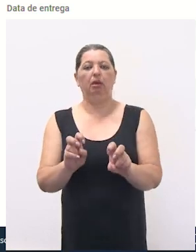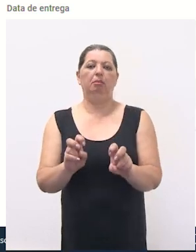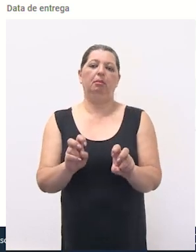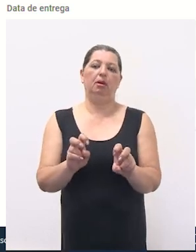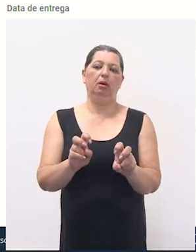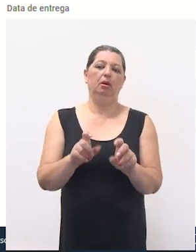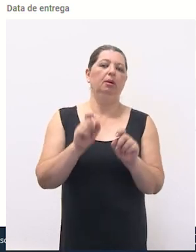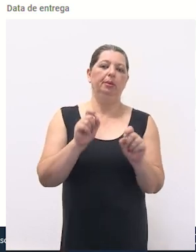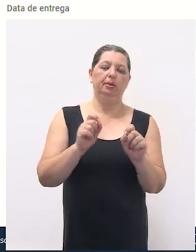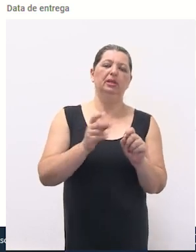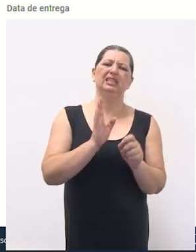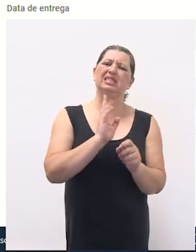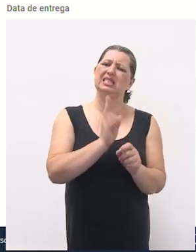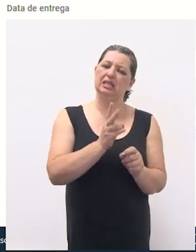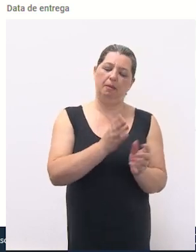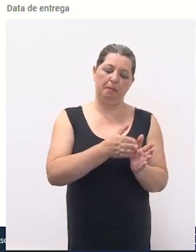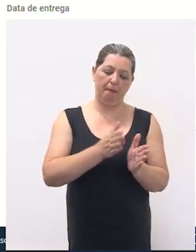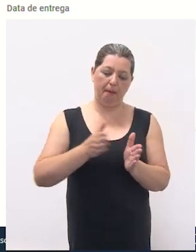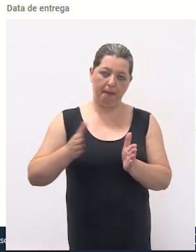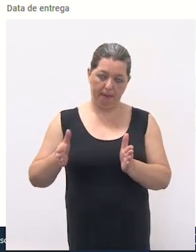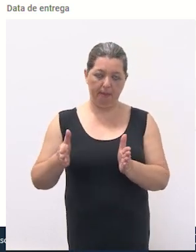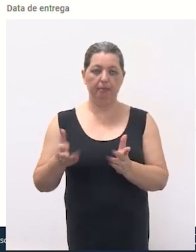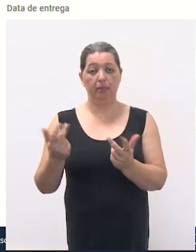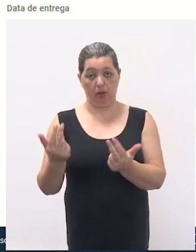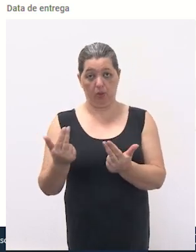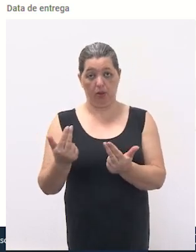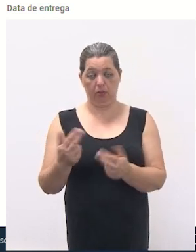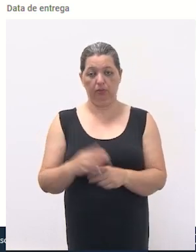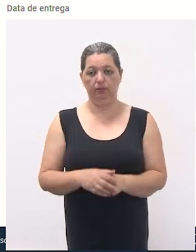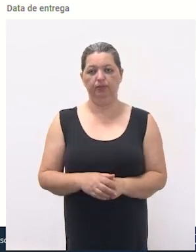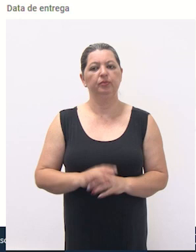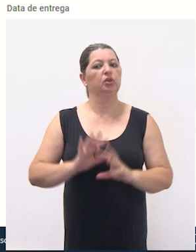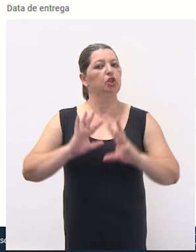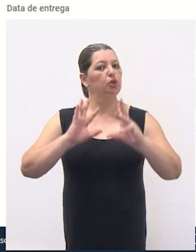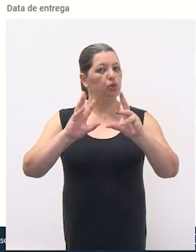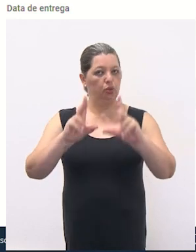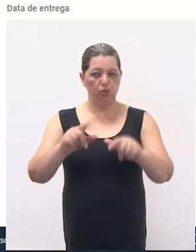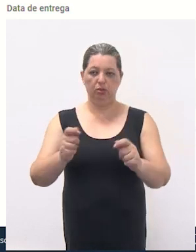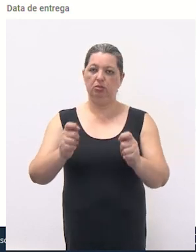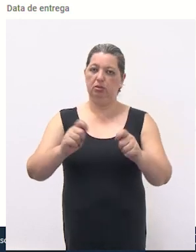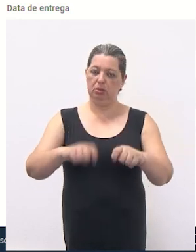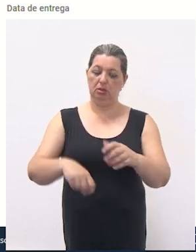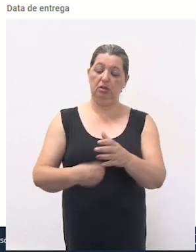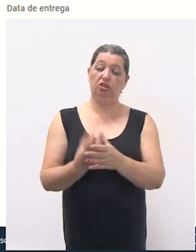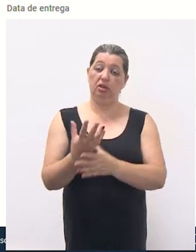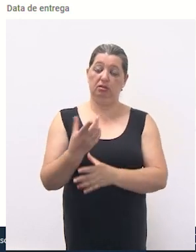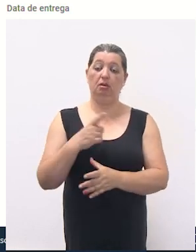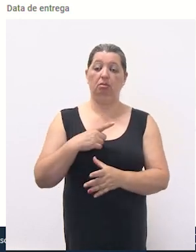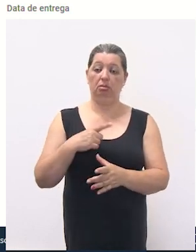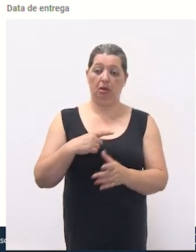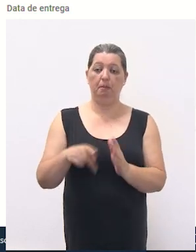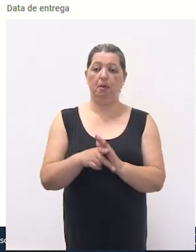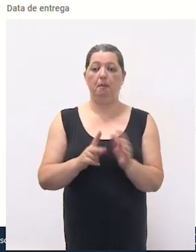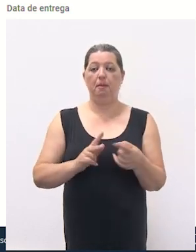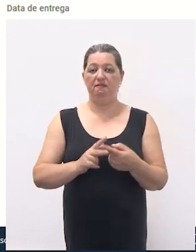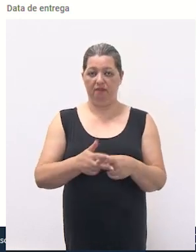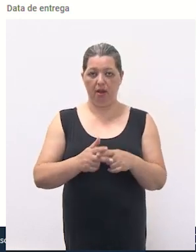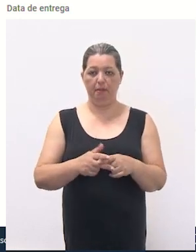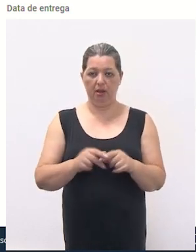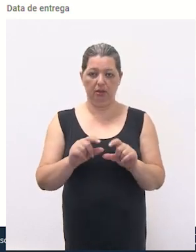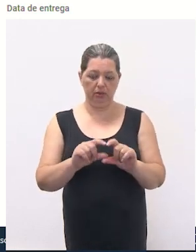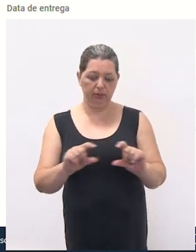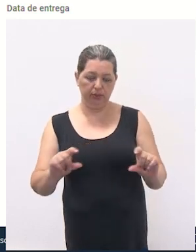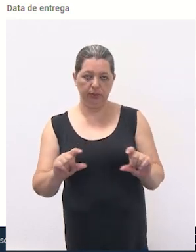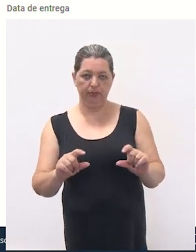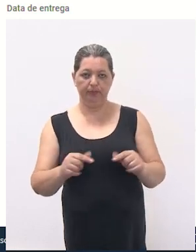esse processo sempre repete. Você vai sempre ter em todas as possibilidades de criação essas ferramentas aqui da